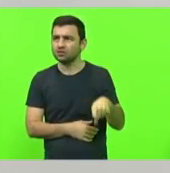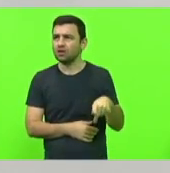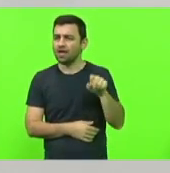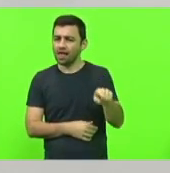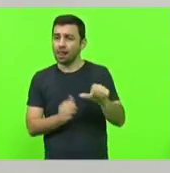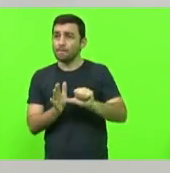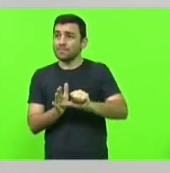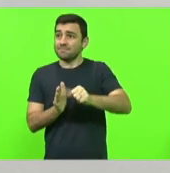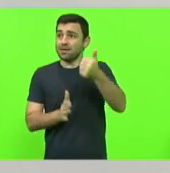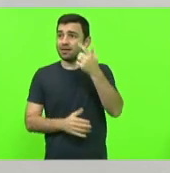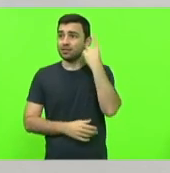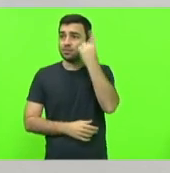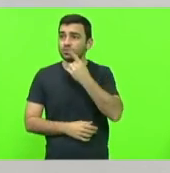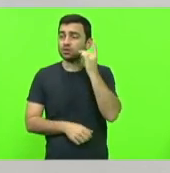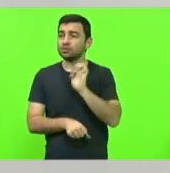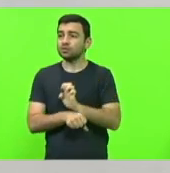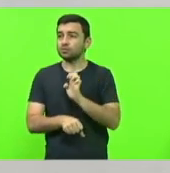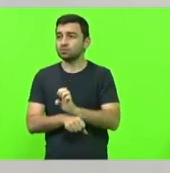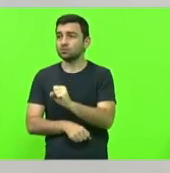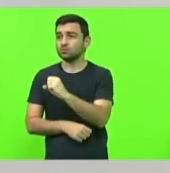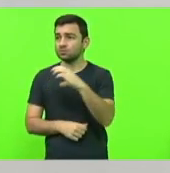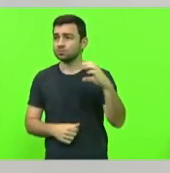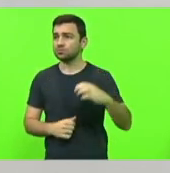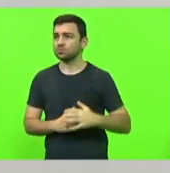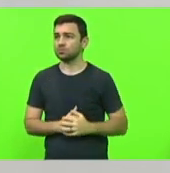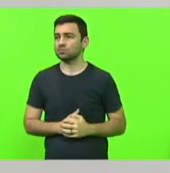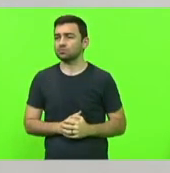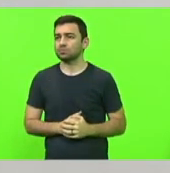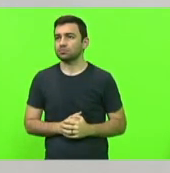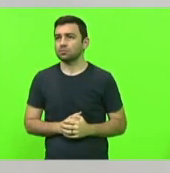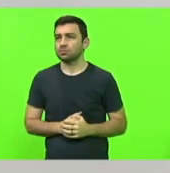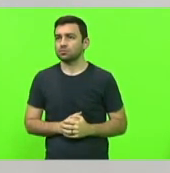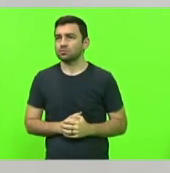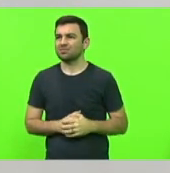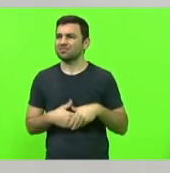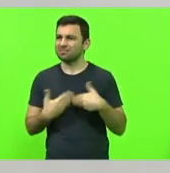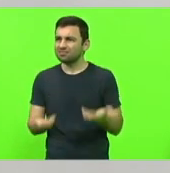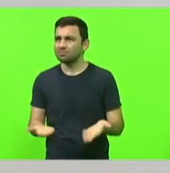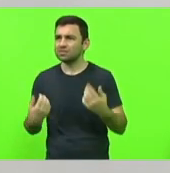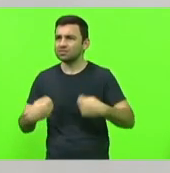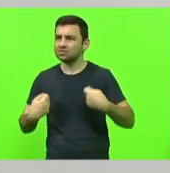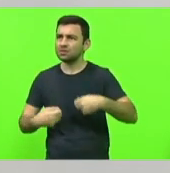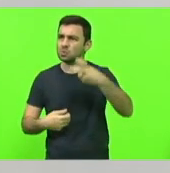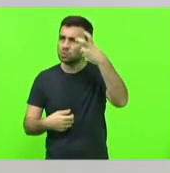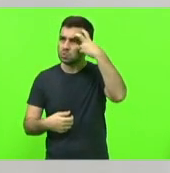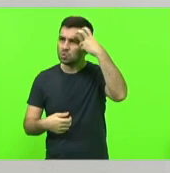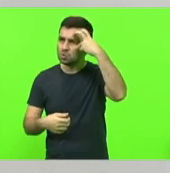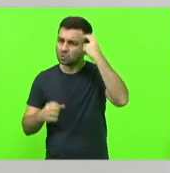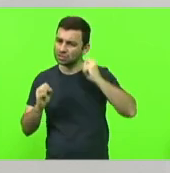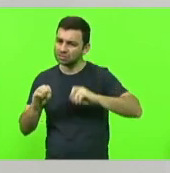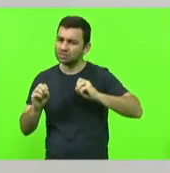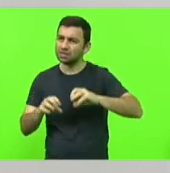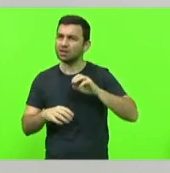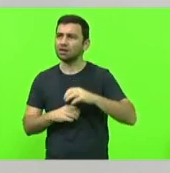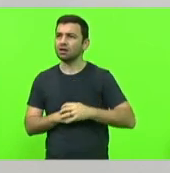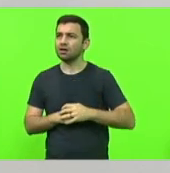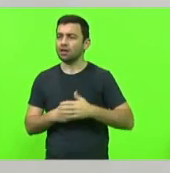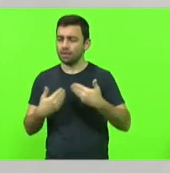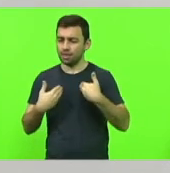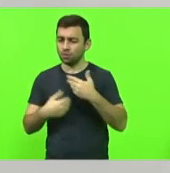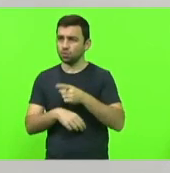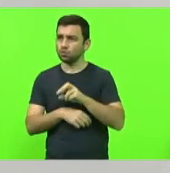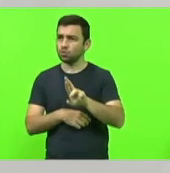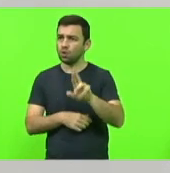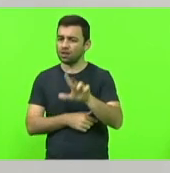primeira deputada estadual de Santa Catarina. É esse tipo de cultura que nós queremos trazer. E aqui eu falo como doutor em literatura,